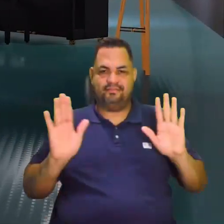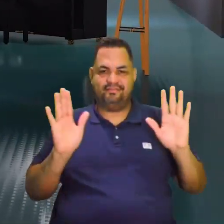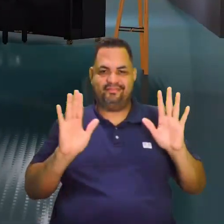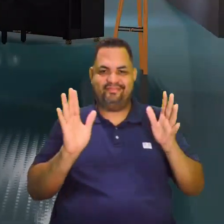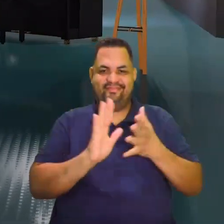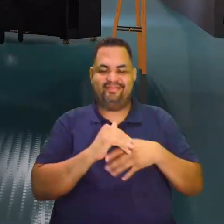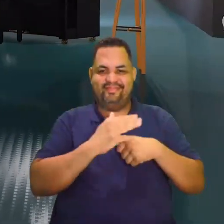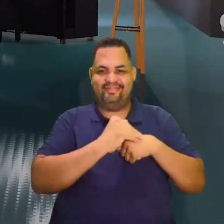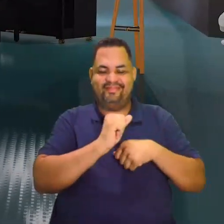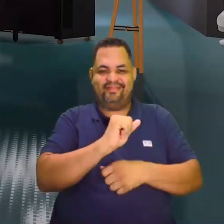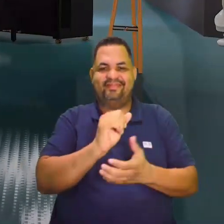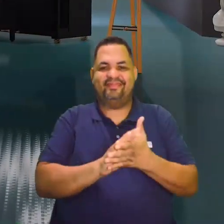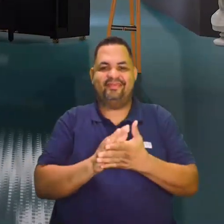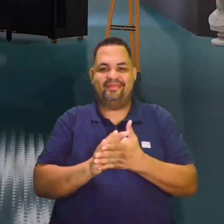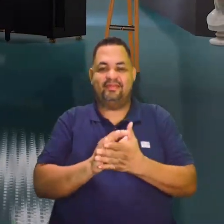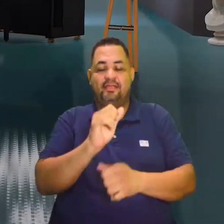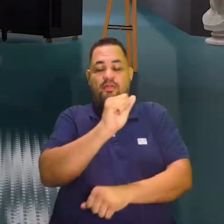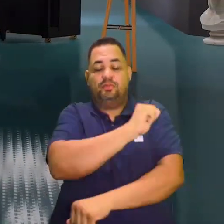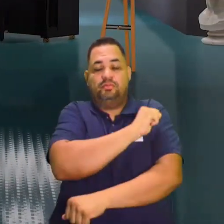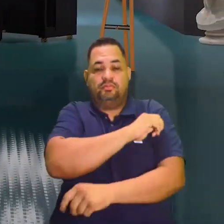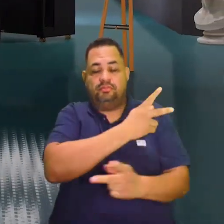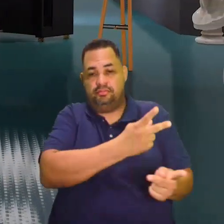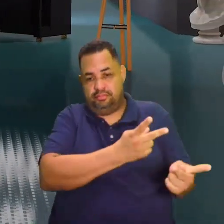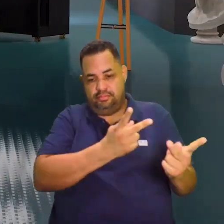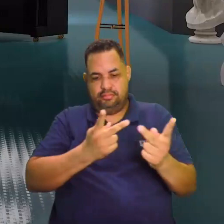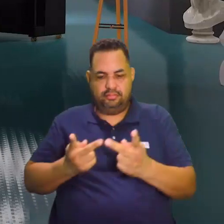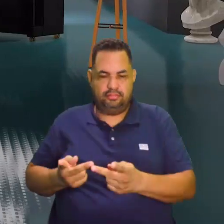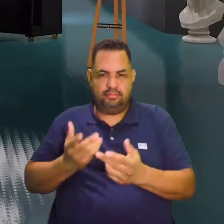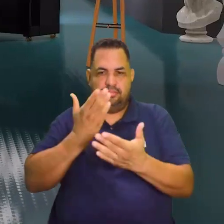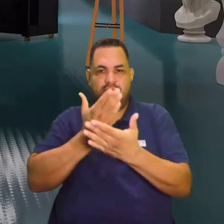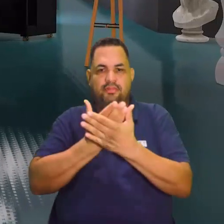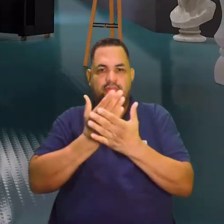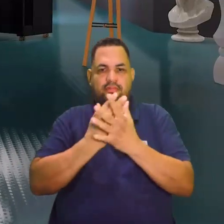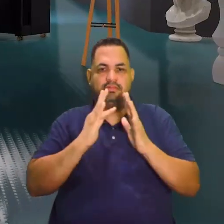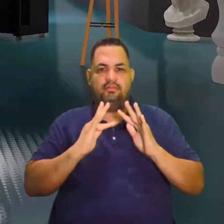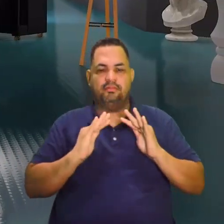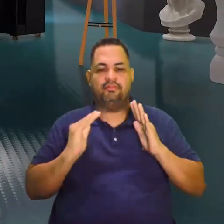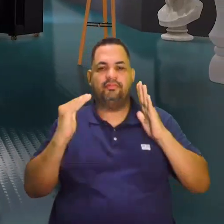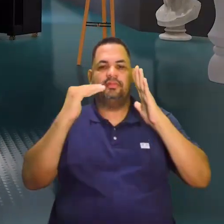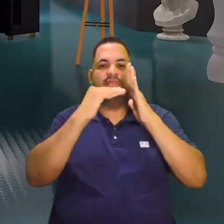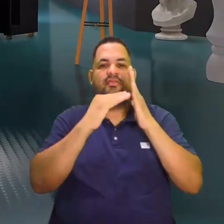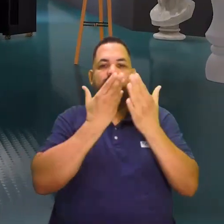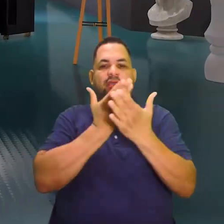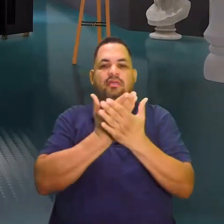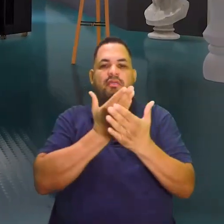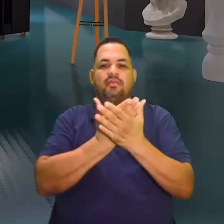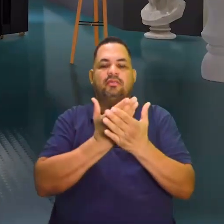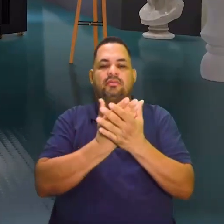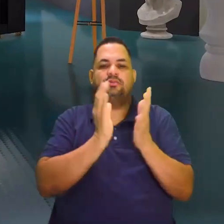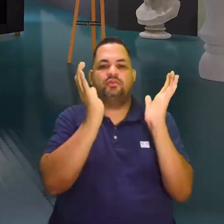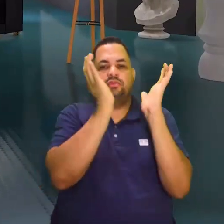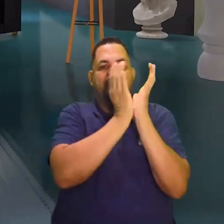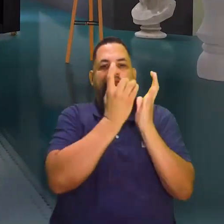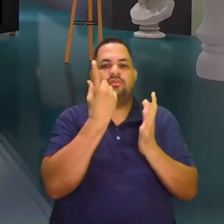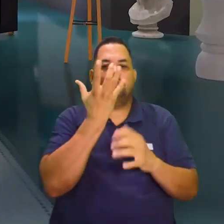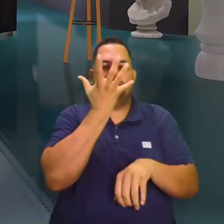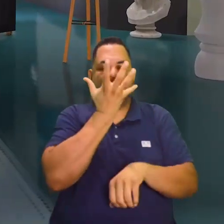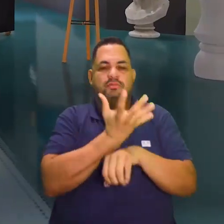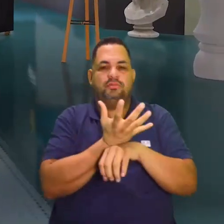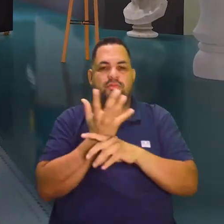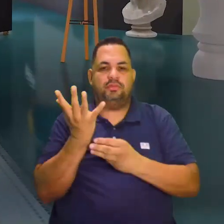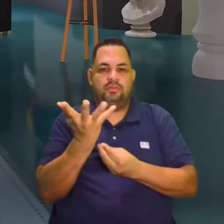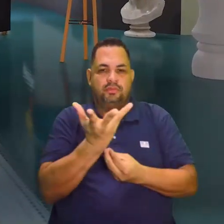queridos alunos, bem-vindos para a nossa aula, a última aula da nossa unidade 1, do componente curricular